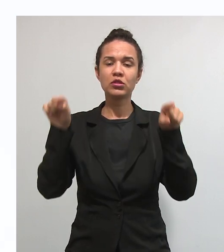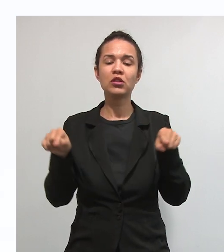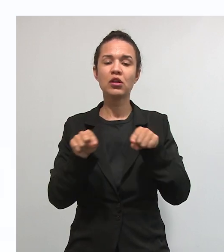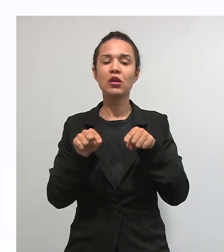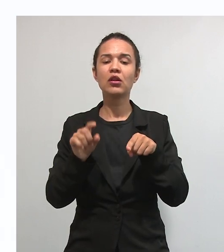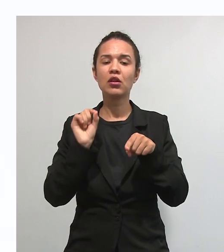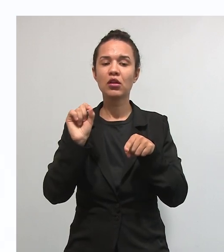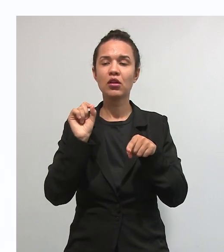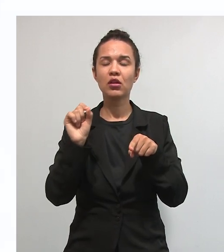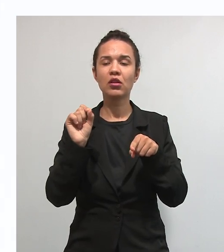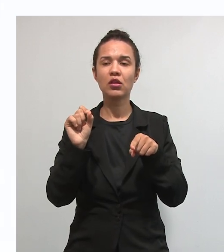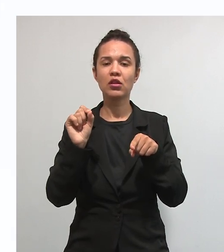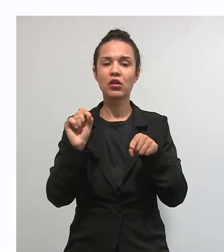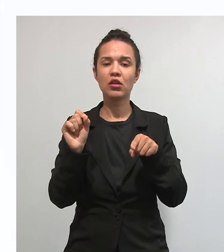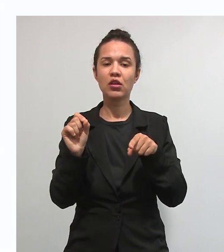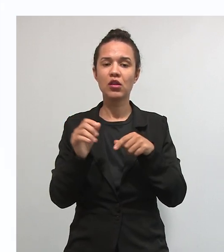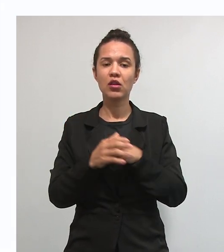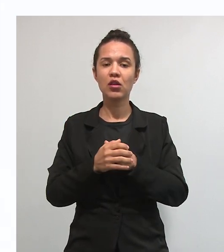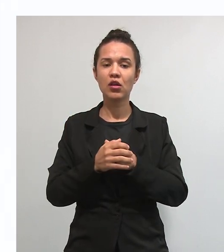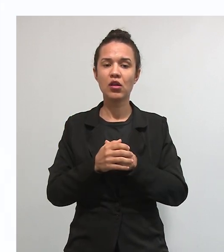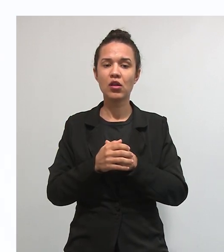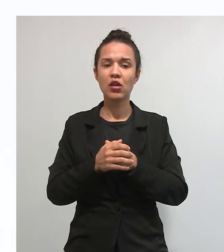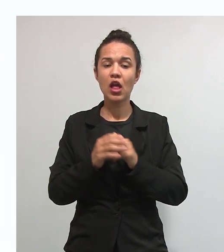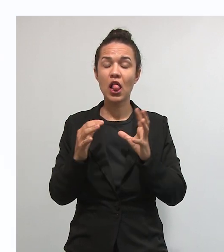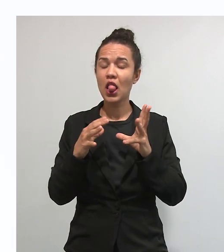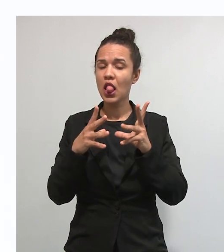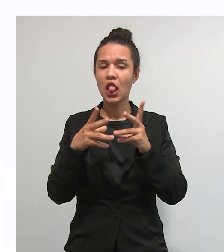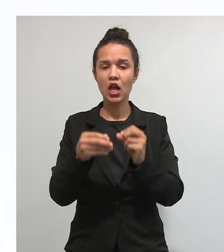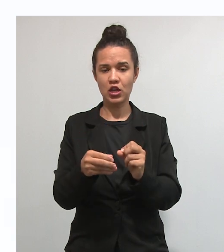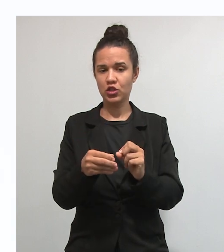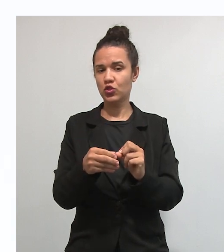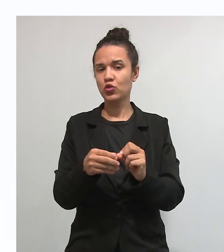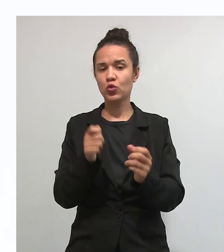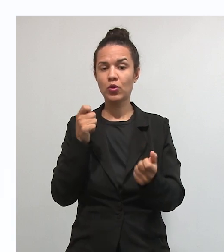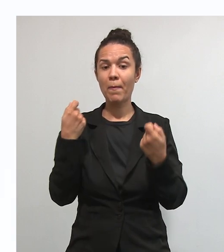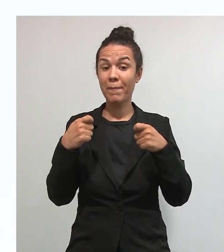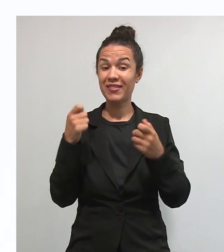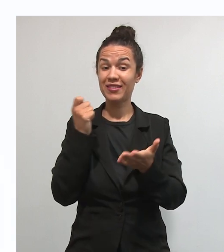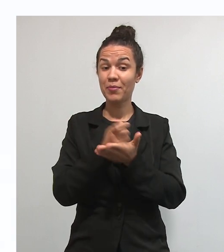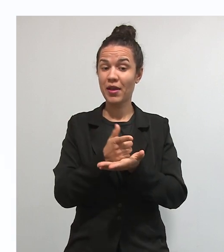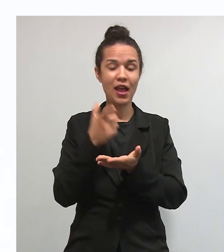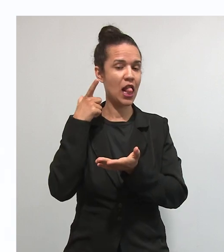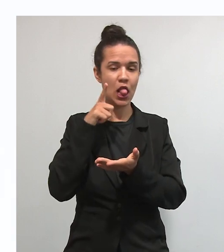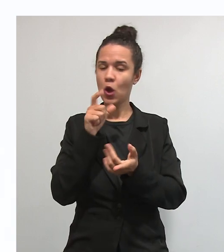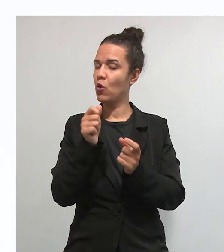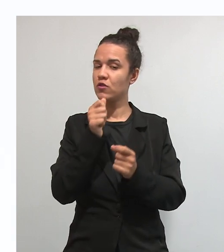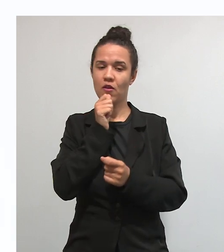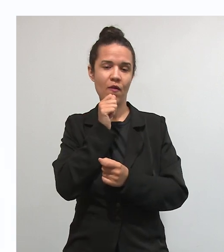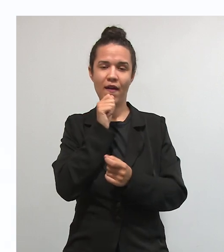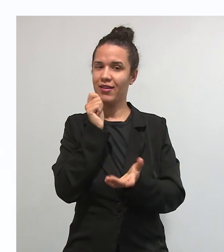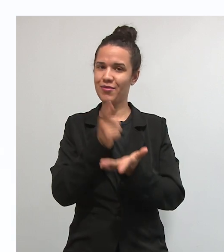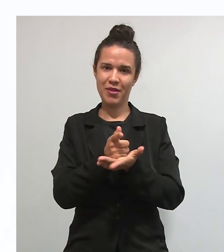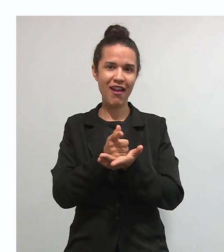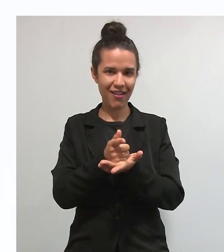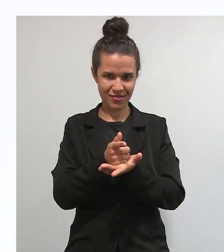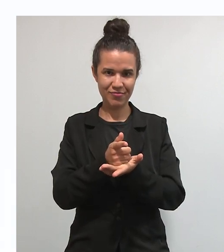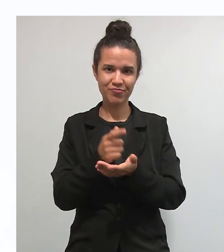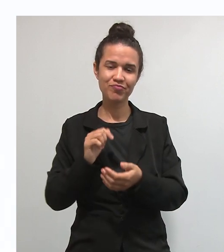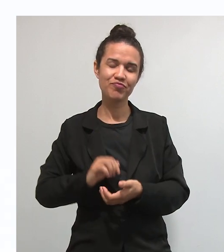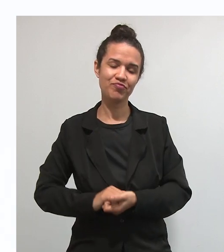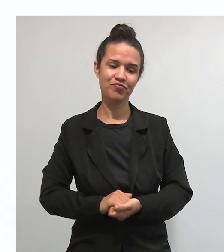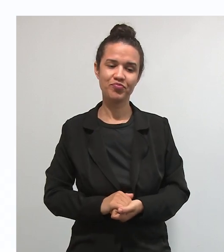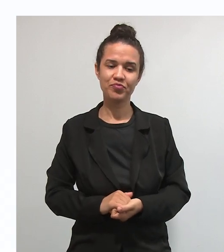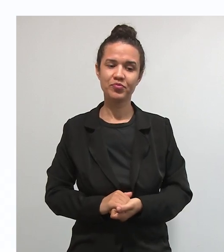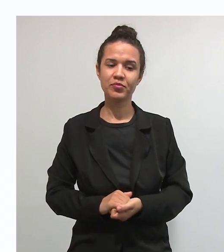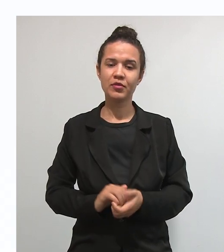da execução dos restos a pagar não processados. Então, consegue ver aqui, ó, né, os